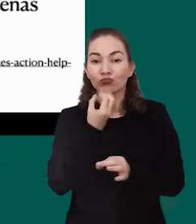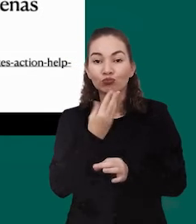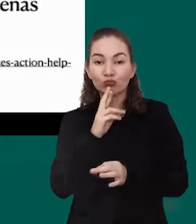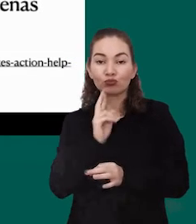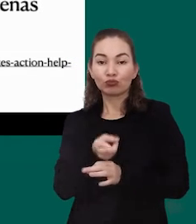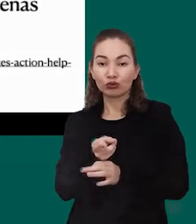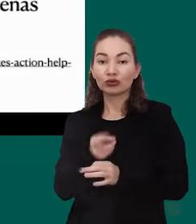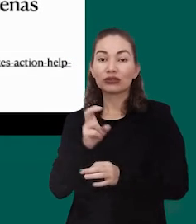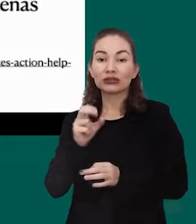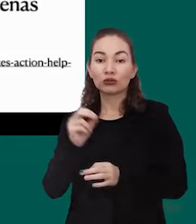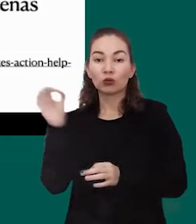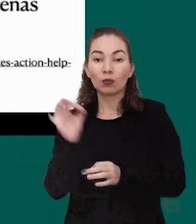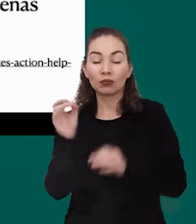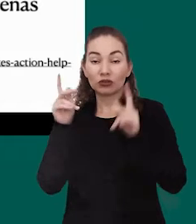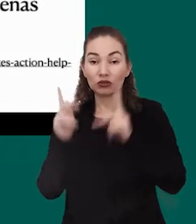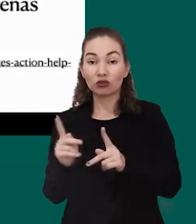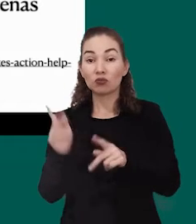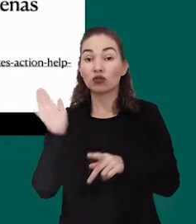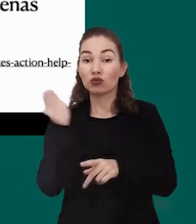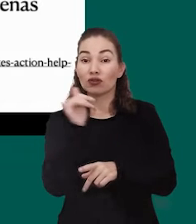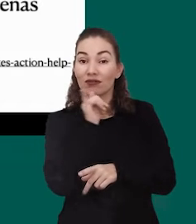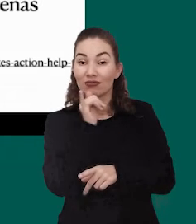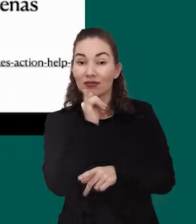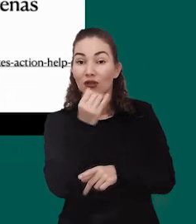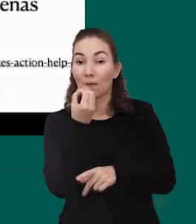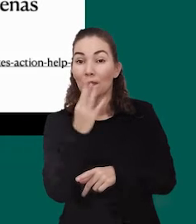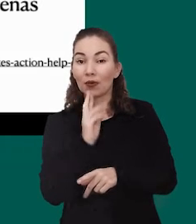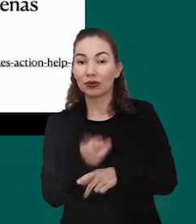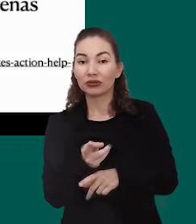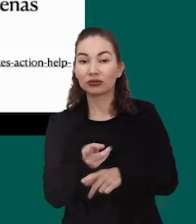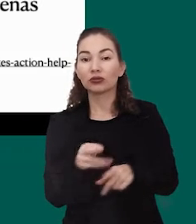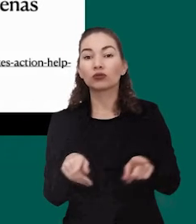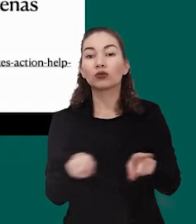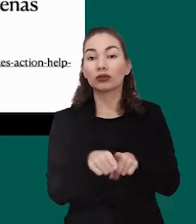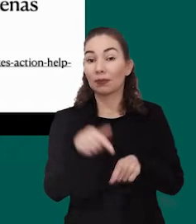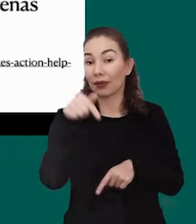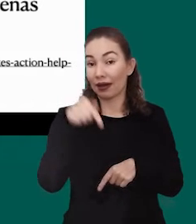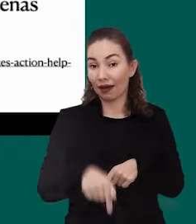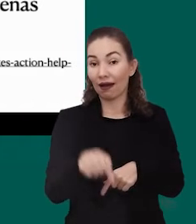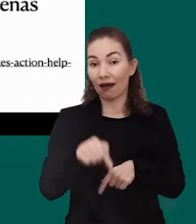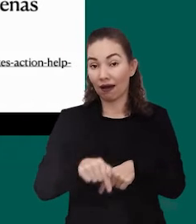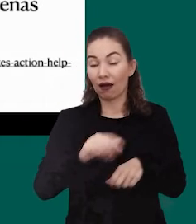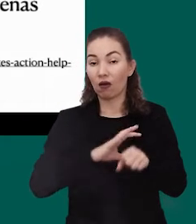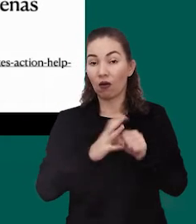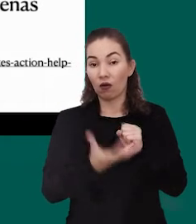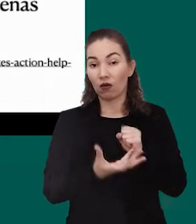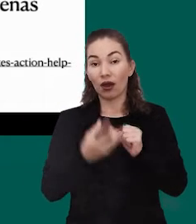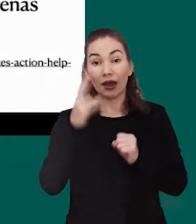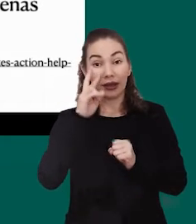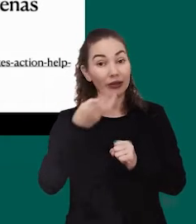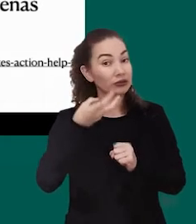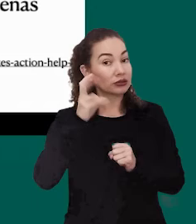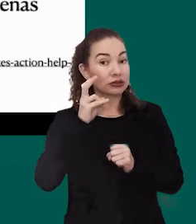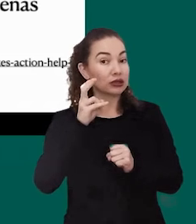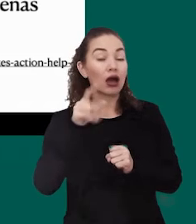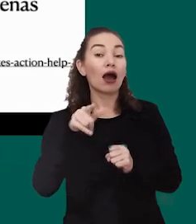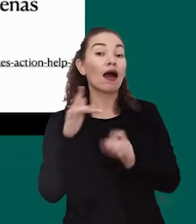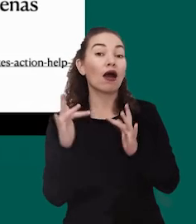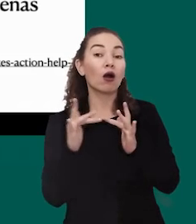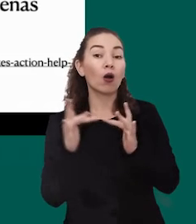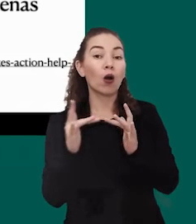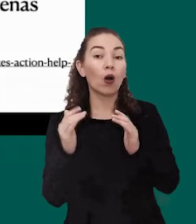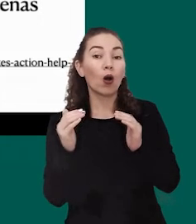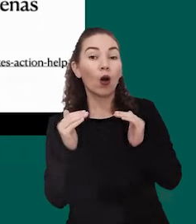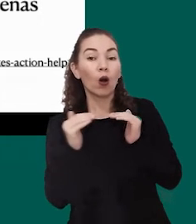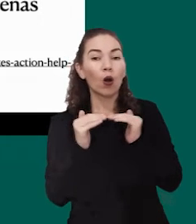pelo menos 50% dos indivíduos testados. E o que se fez também agora para a pandemia do Covid, que não se fazia antes, foi combinar essas fases que eu mencionei